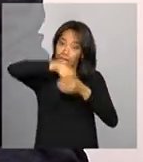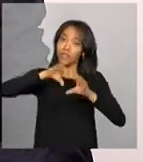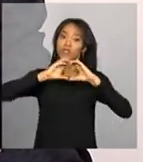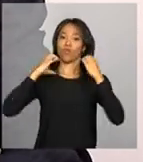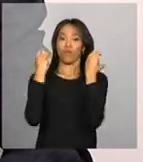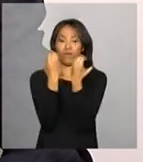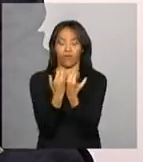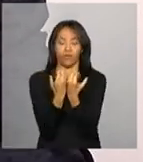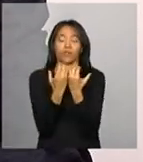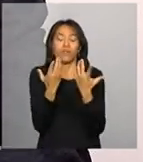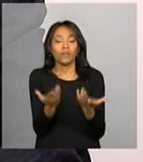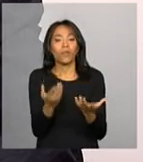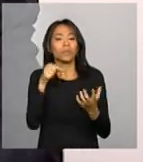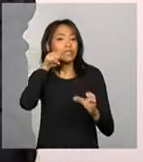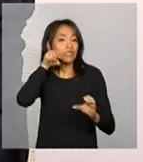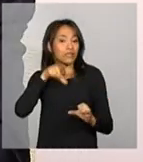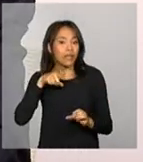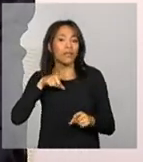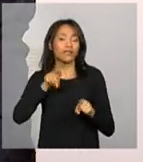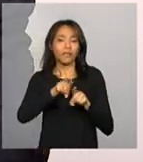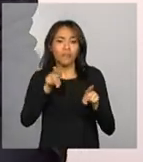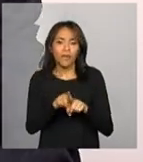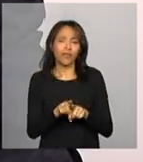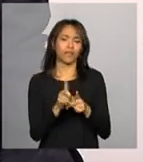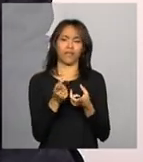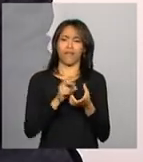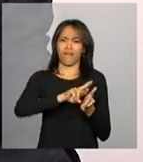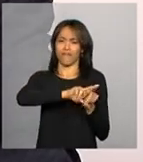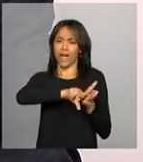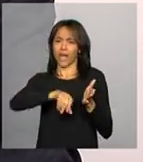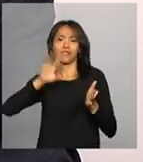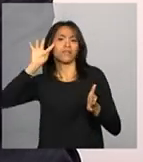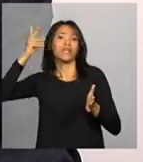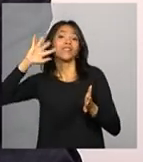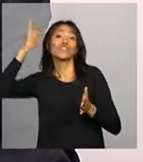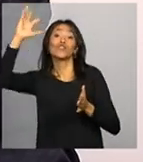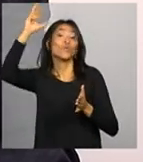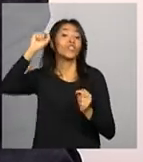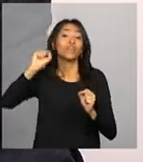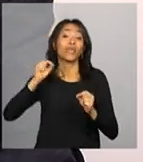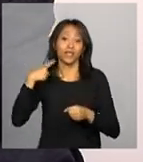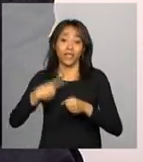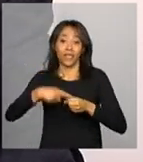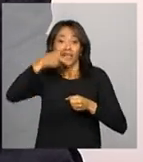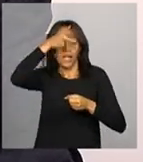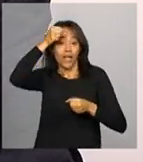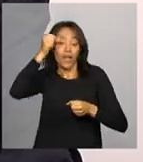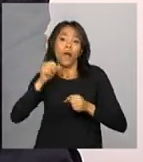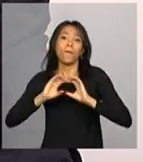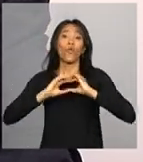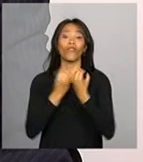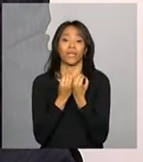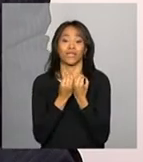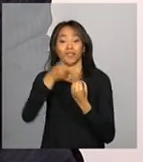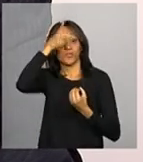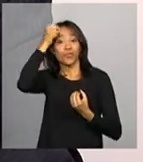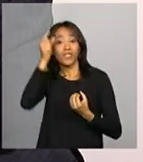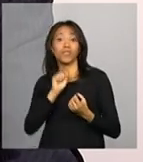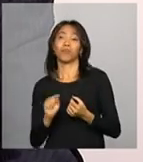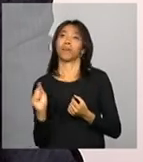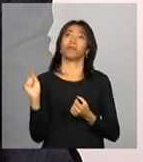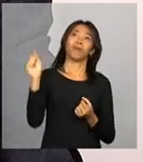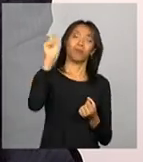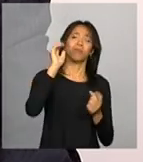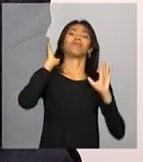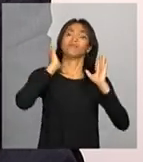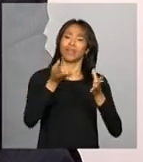estabelecidas de modo mais amplo existe a inserção também das deliberações das conferências municipais ou seja os planos municipais